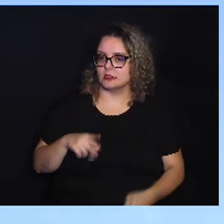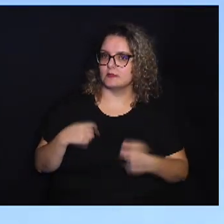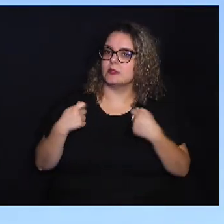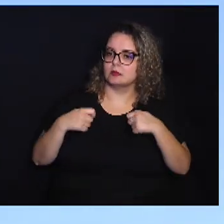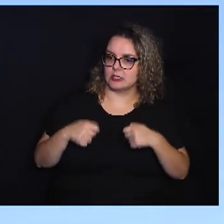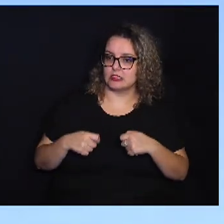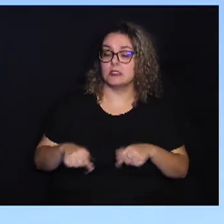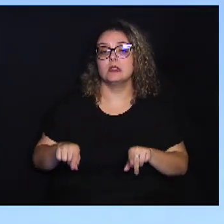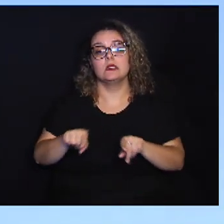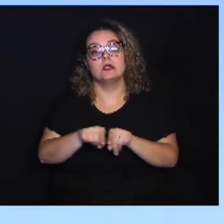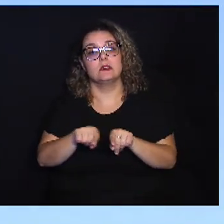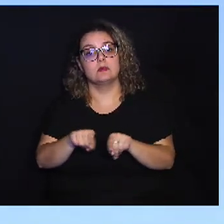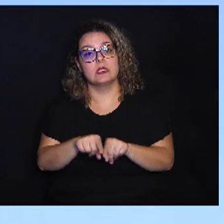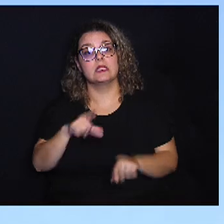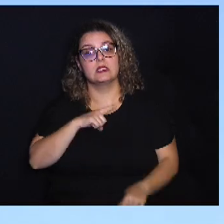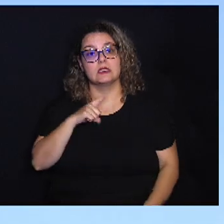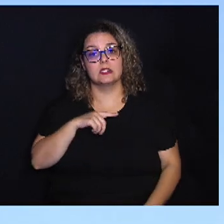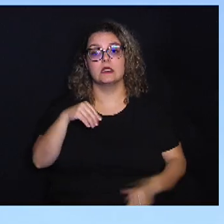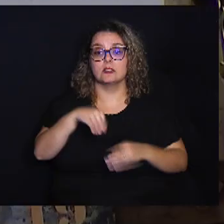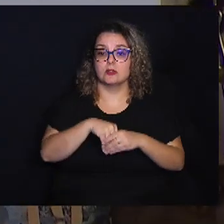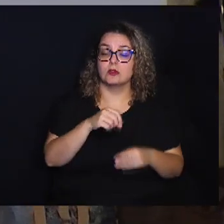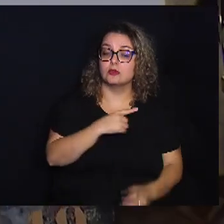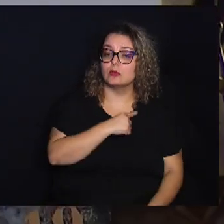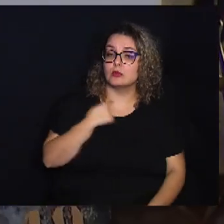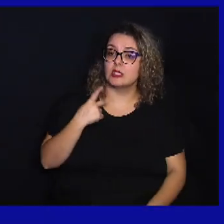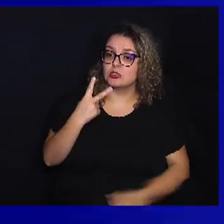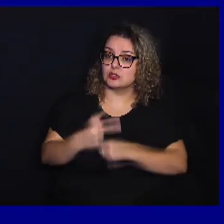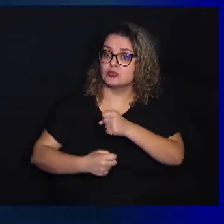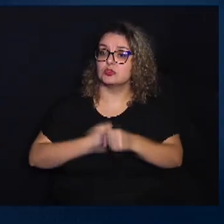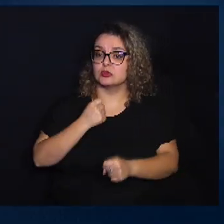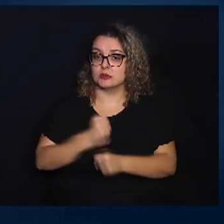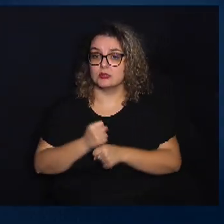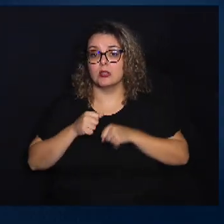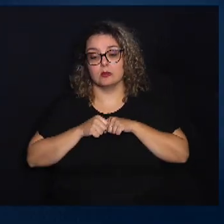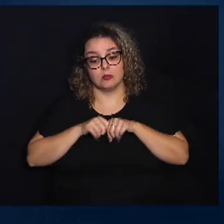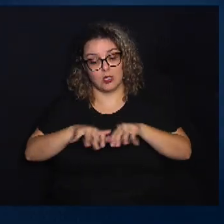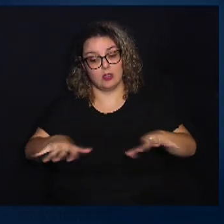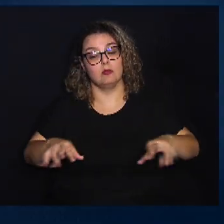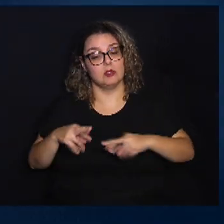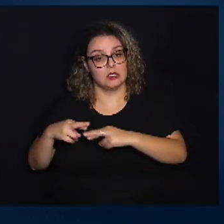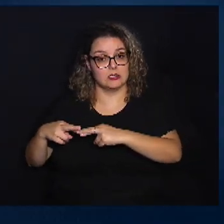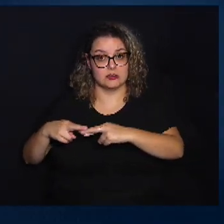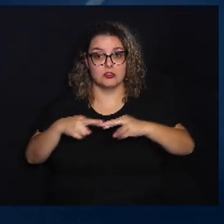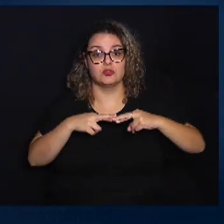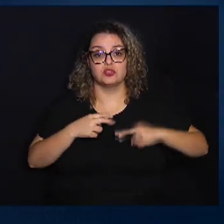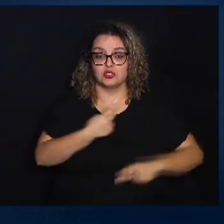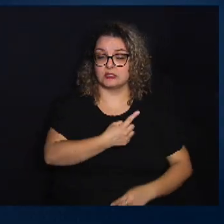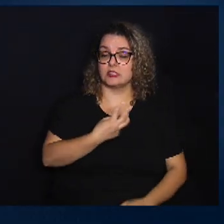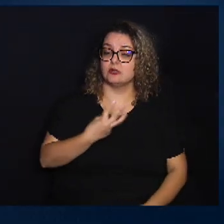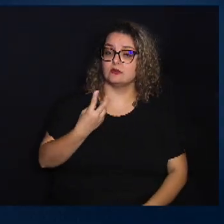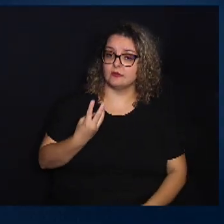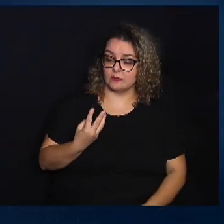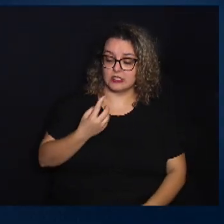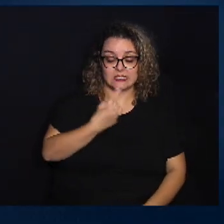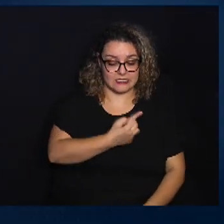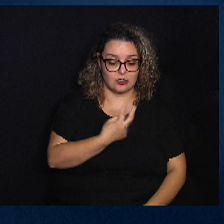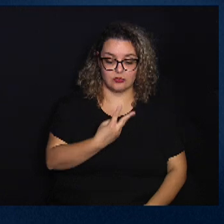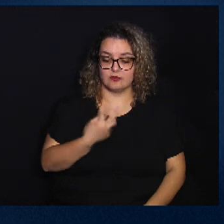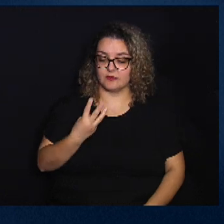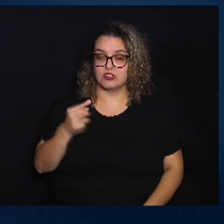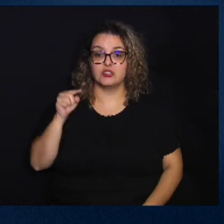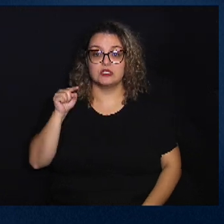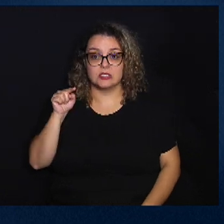necessário. Além disso, está prevista no prazo de 2 anos a ampliação da rede, de 123 para 130